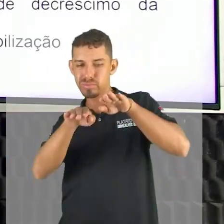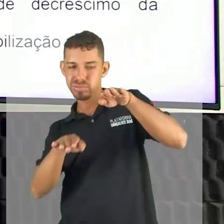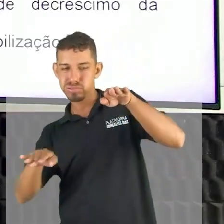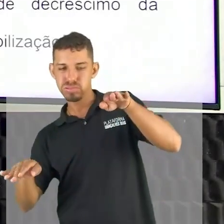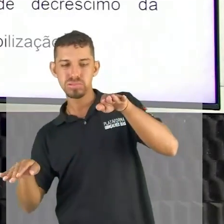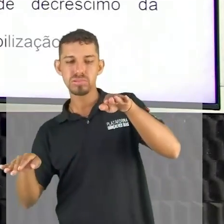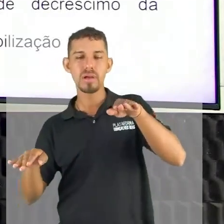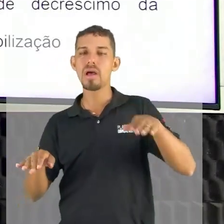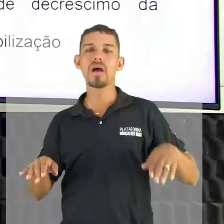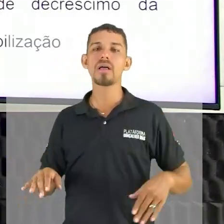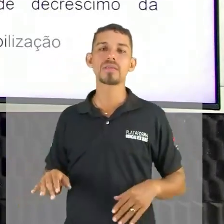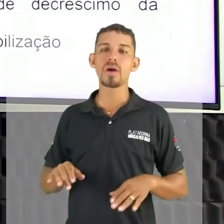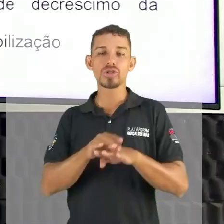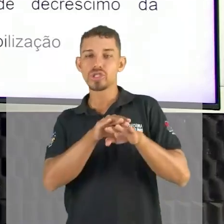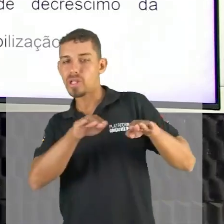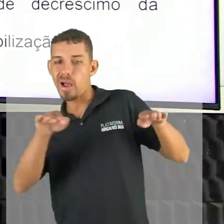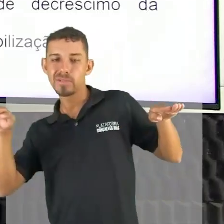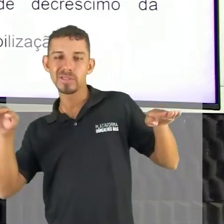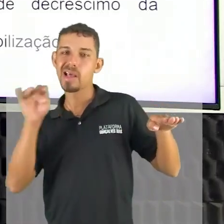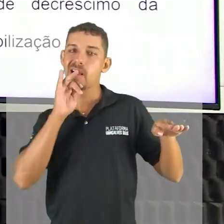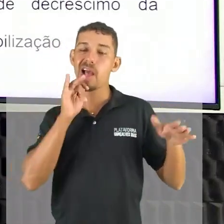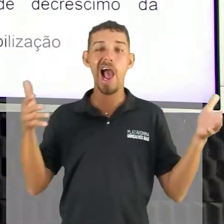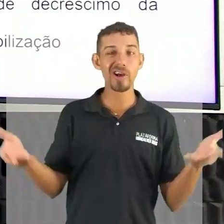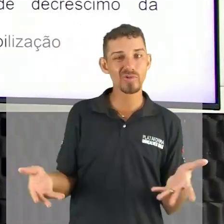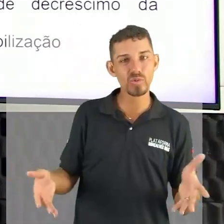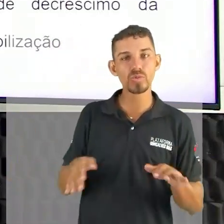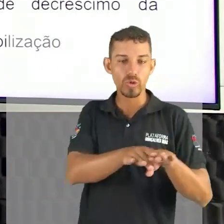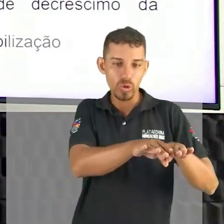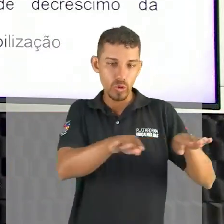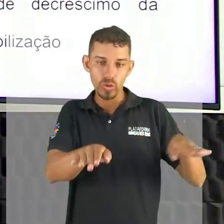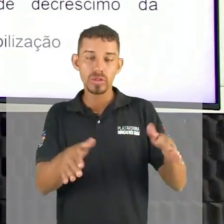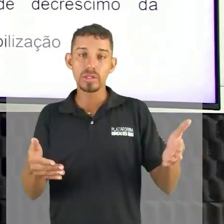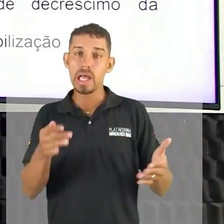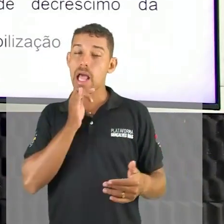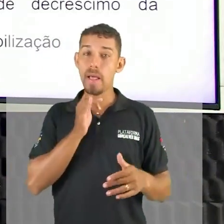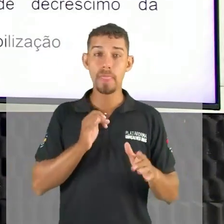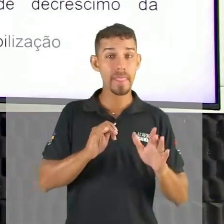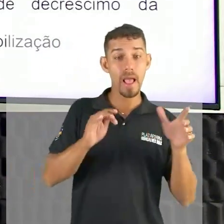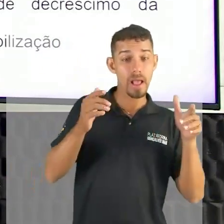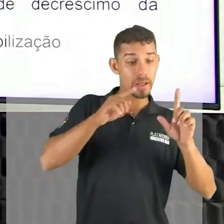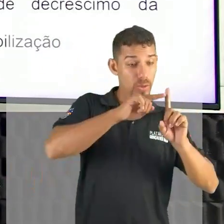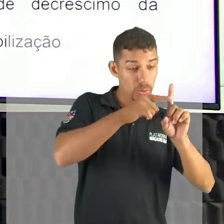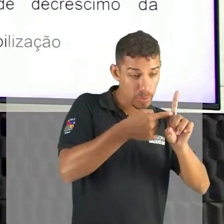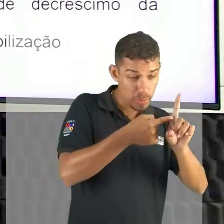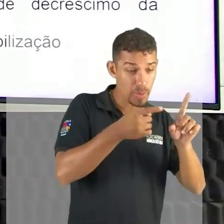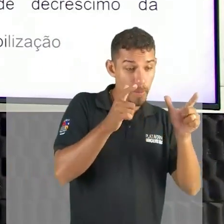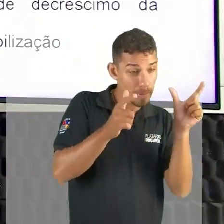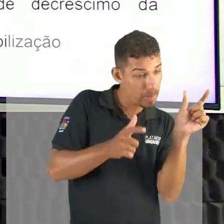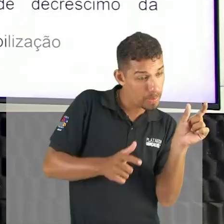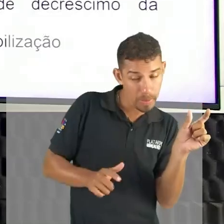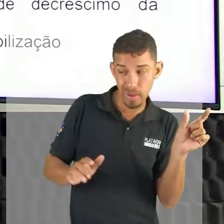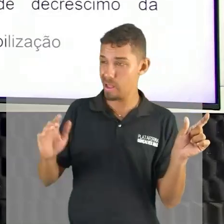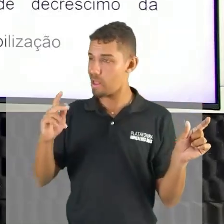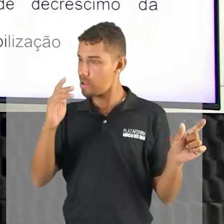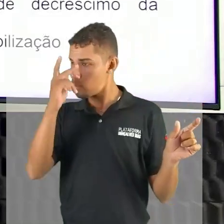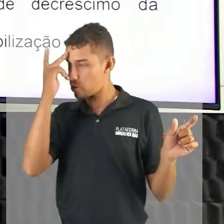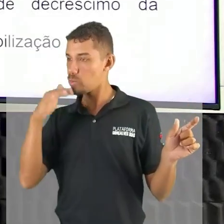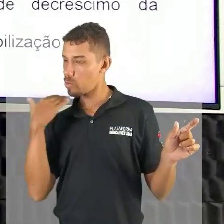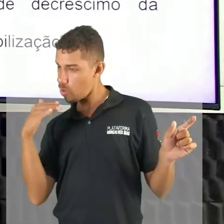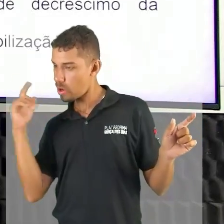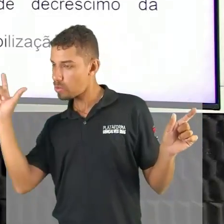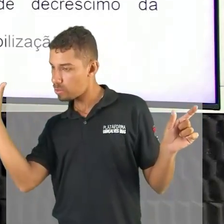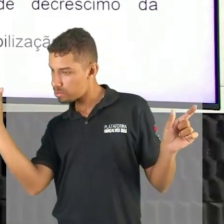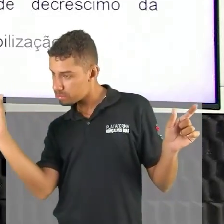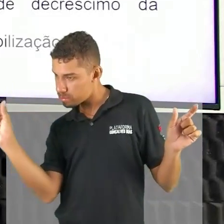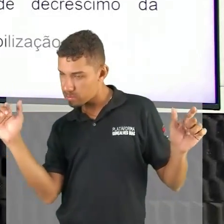demográfico. Não, a estabilização do crescimento está chegando agora. Quando a natalidade está baixa, a mortalidade também já está baixa e eles